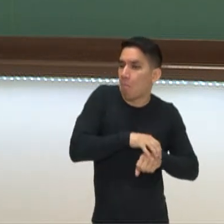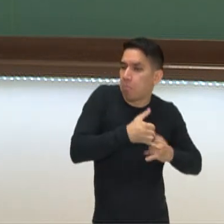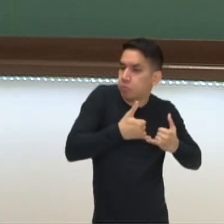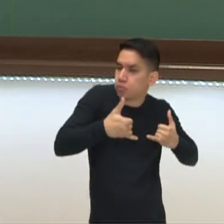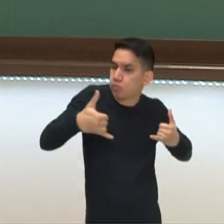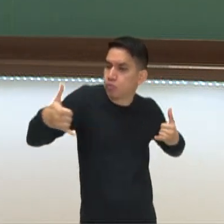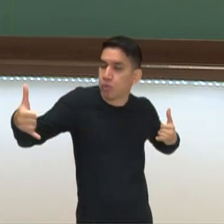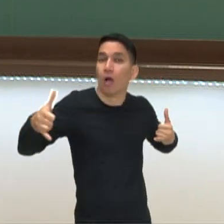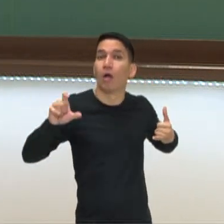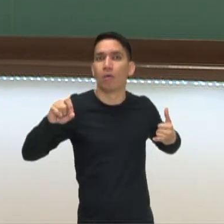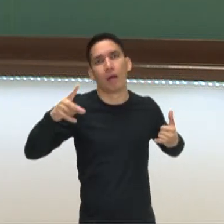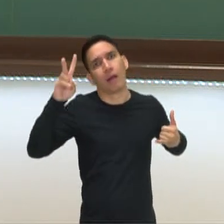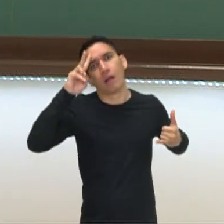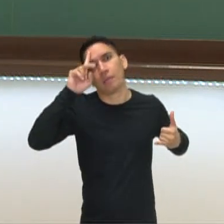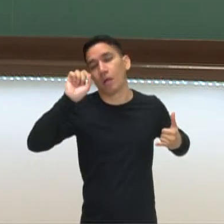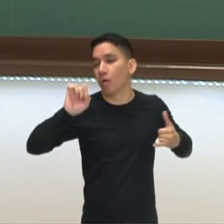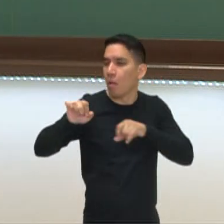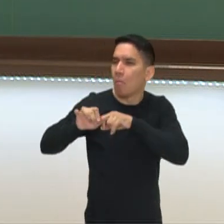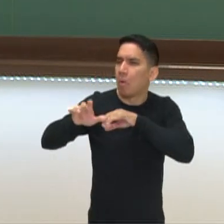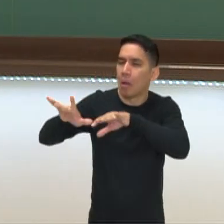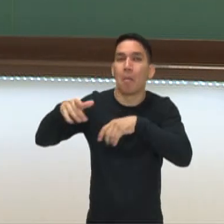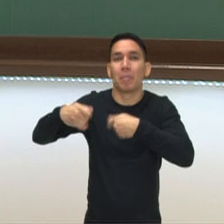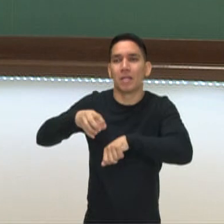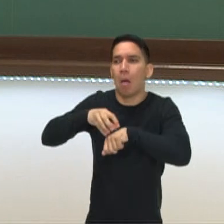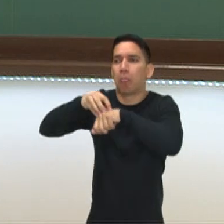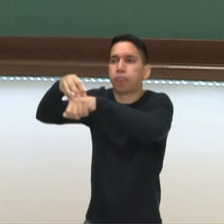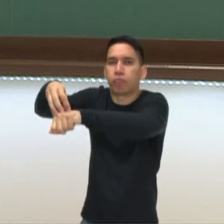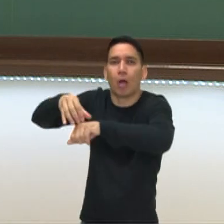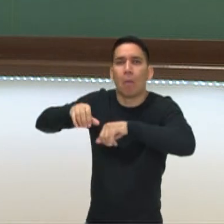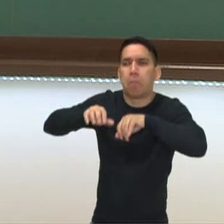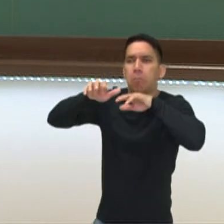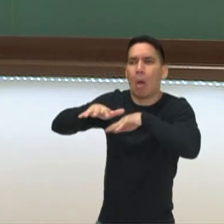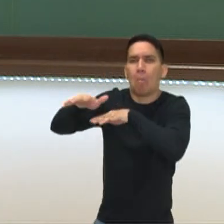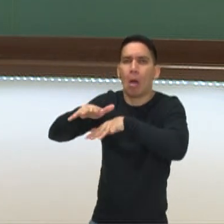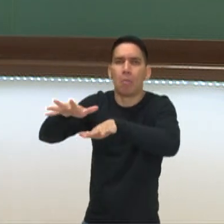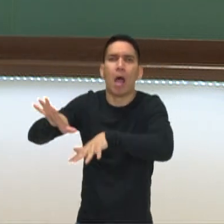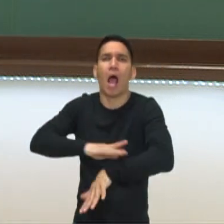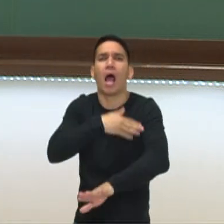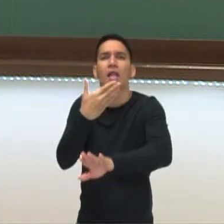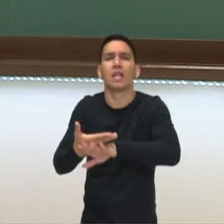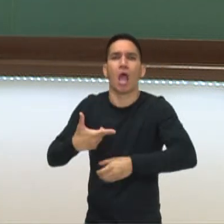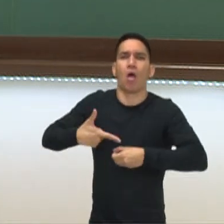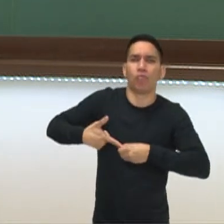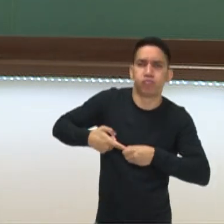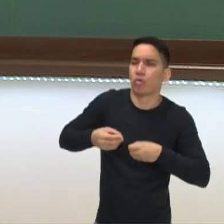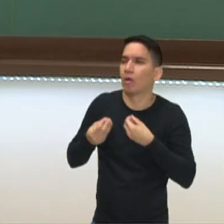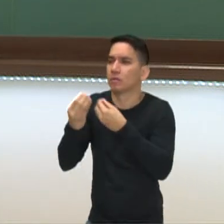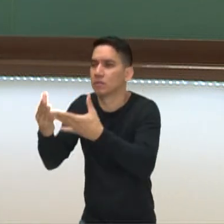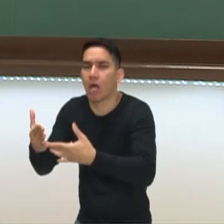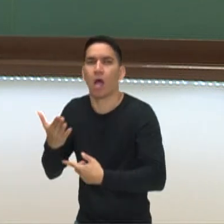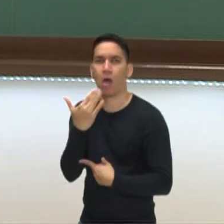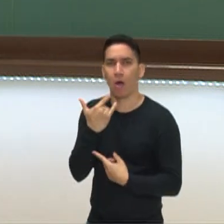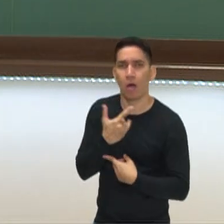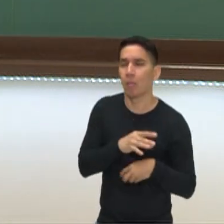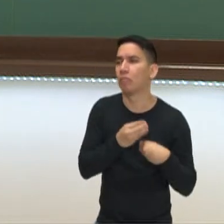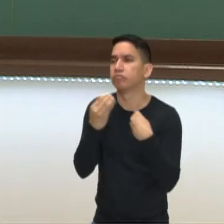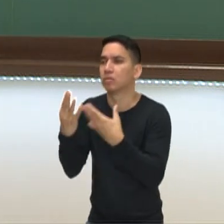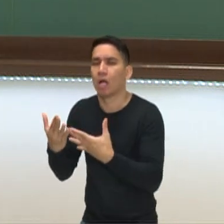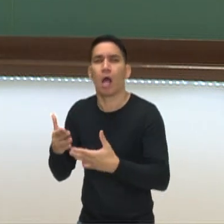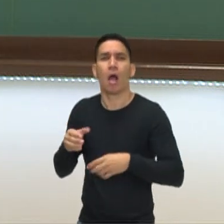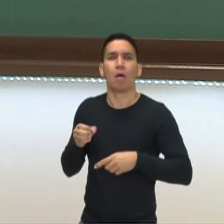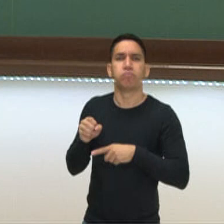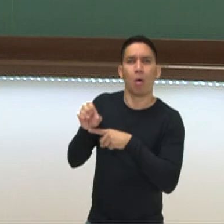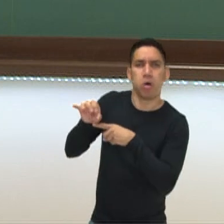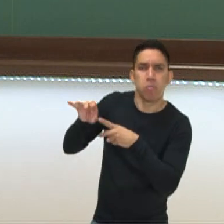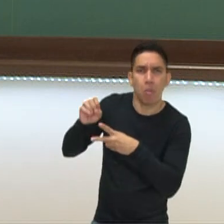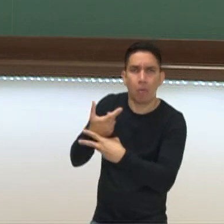território que era a União Soviética. Então tinha que mover muita distância para levar combustível, para levar comida, para levar armamento. E sem contar as